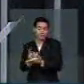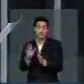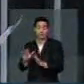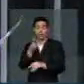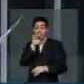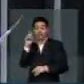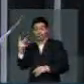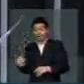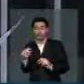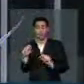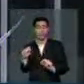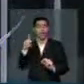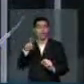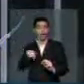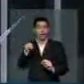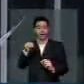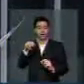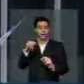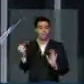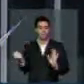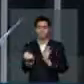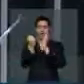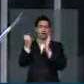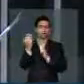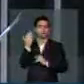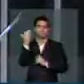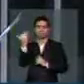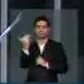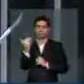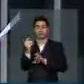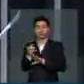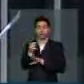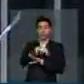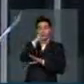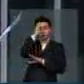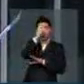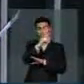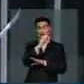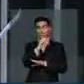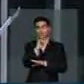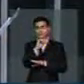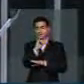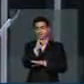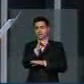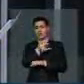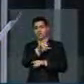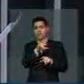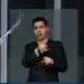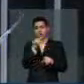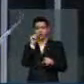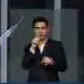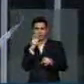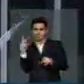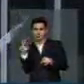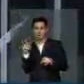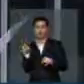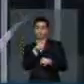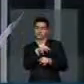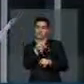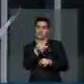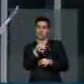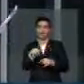era então figura marcante para ele o tio CCI irmão de sua mãe tocava